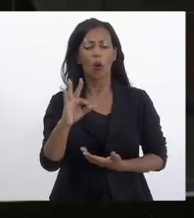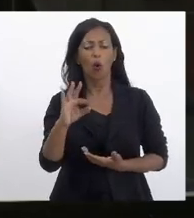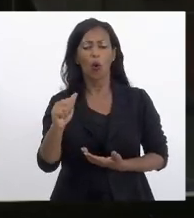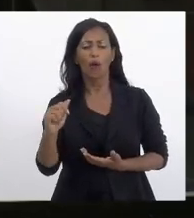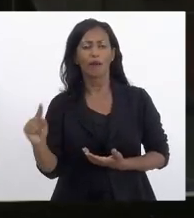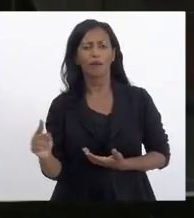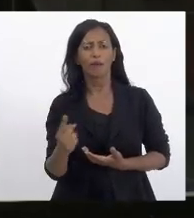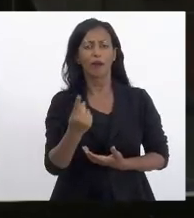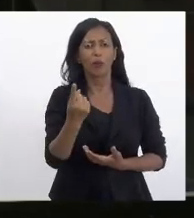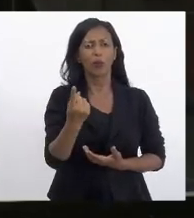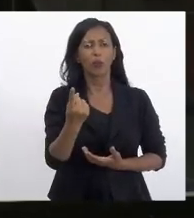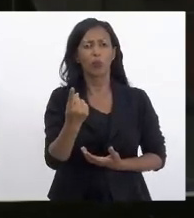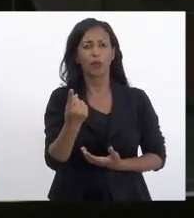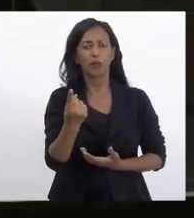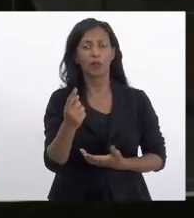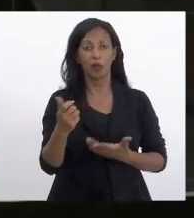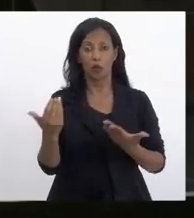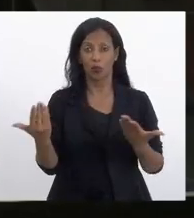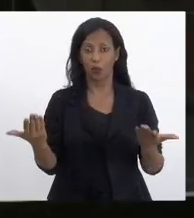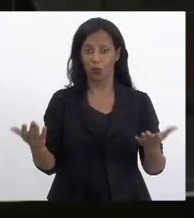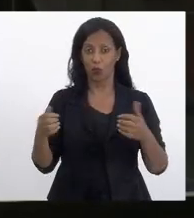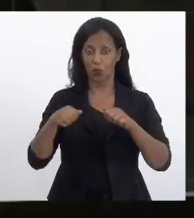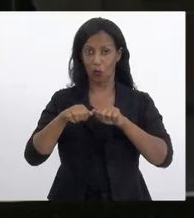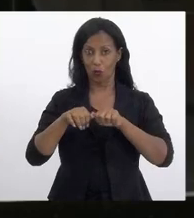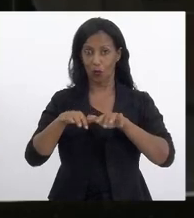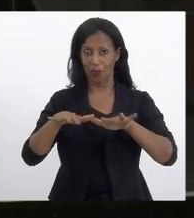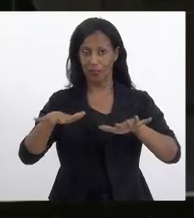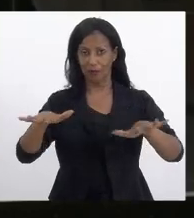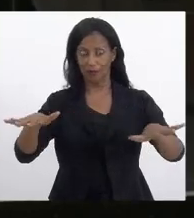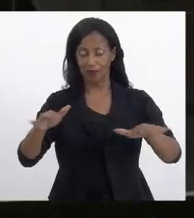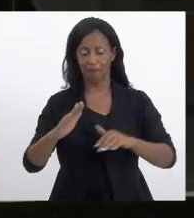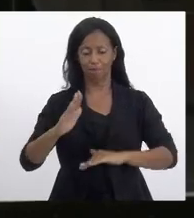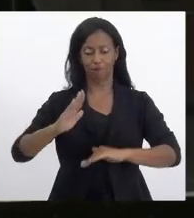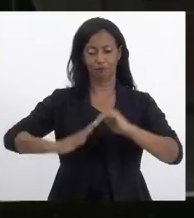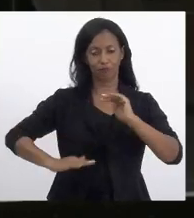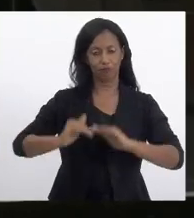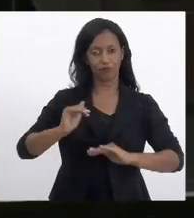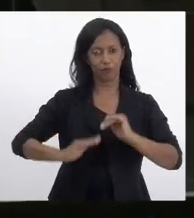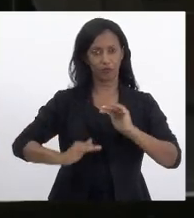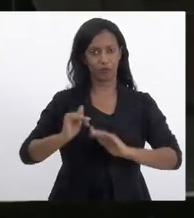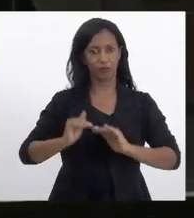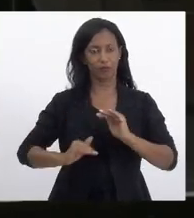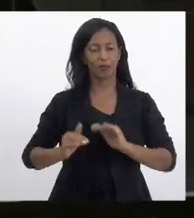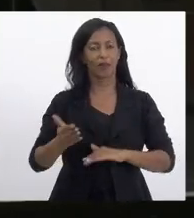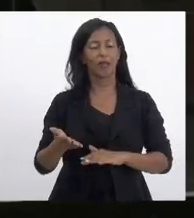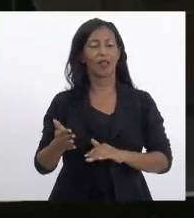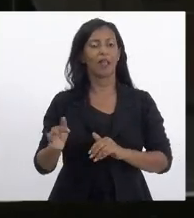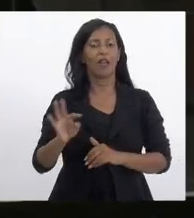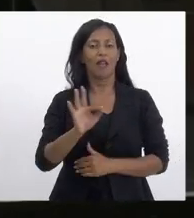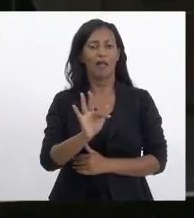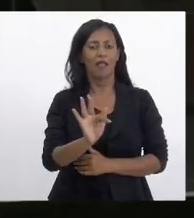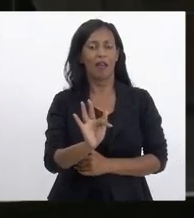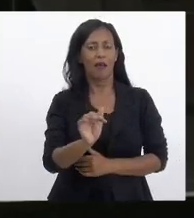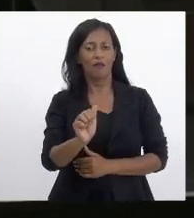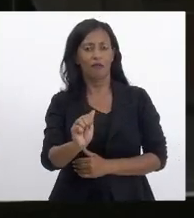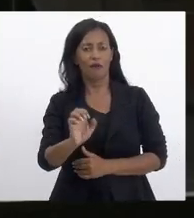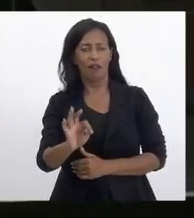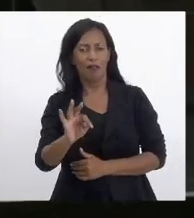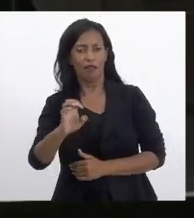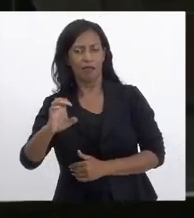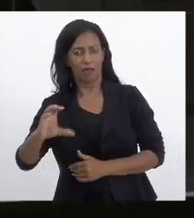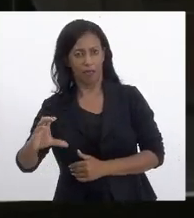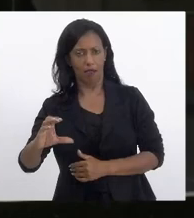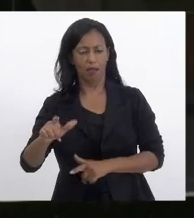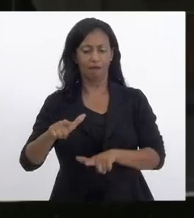extraordinária? Com a pandemia, os profissionais da Secretaria de Educação, da FETEC,